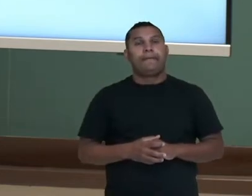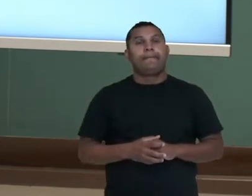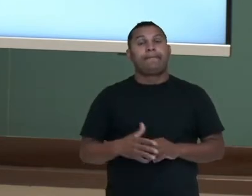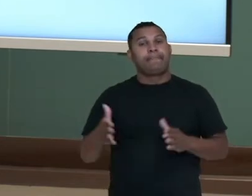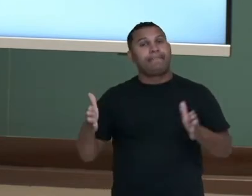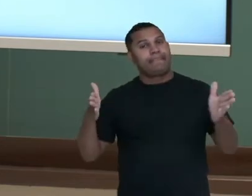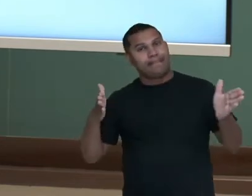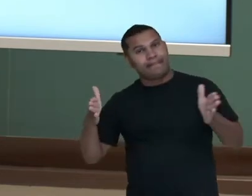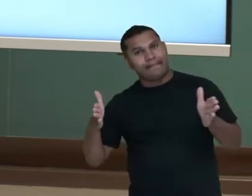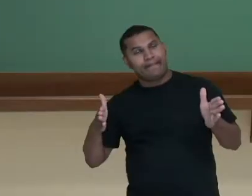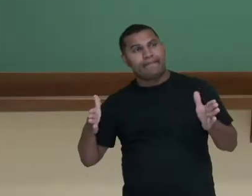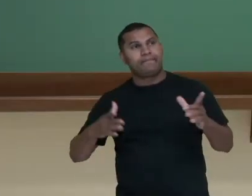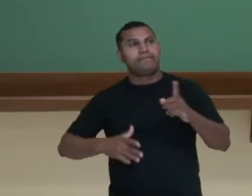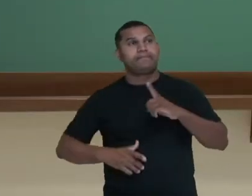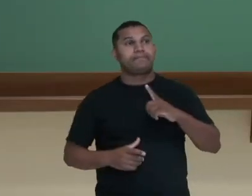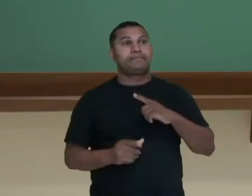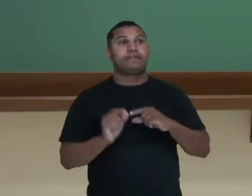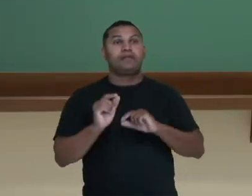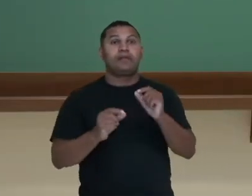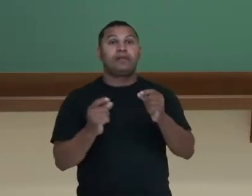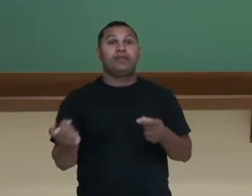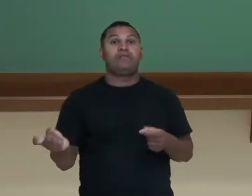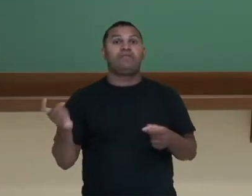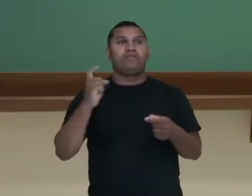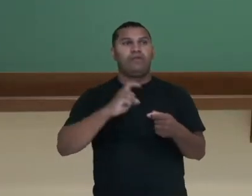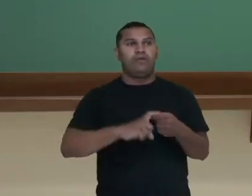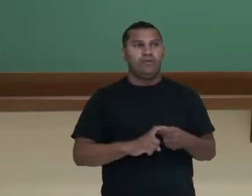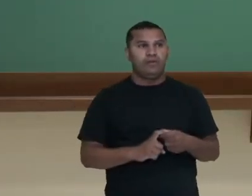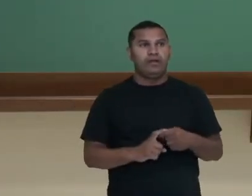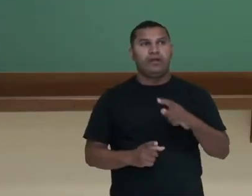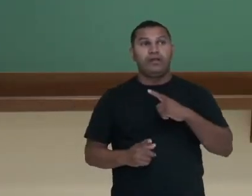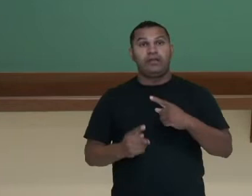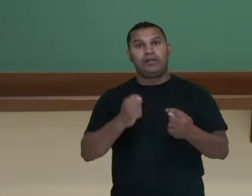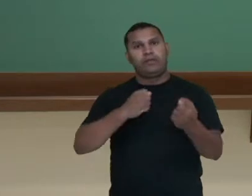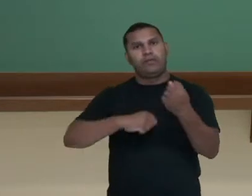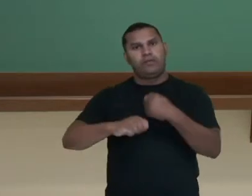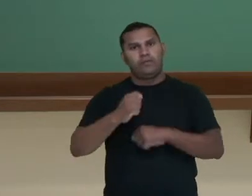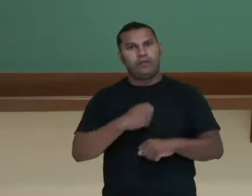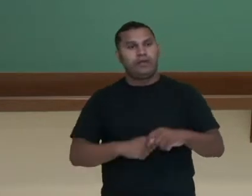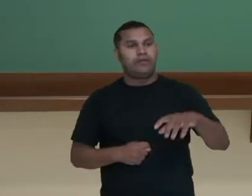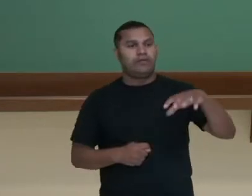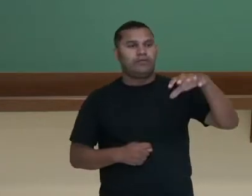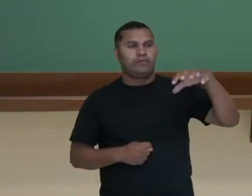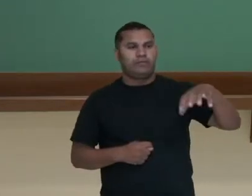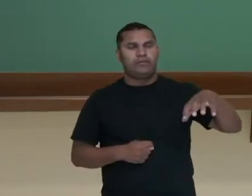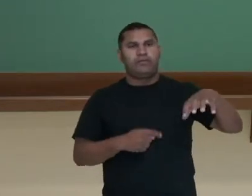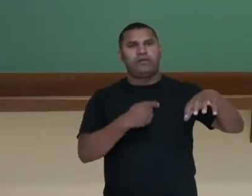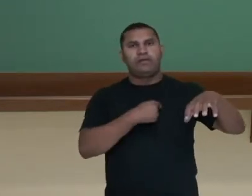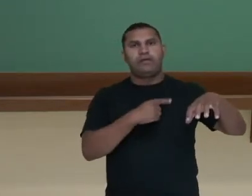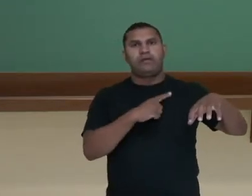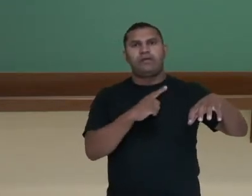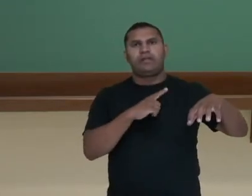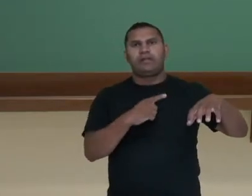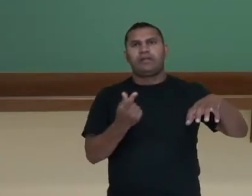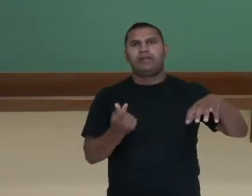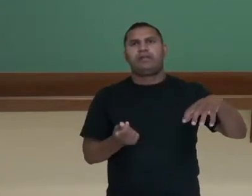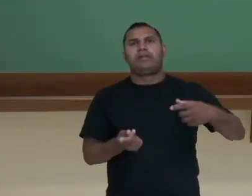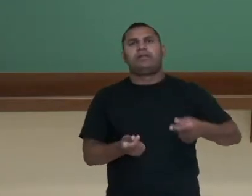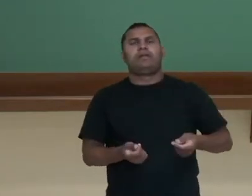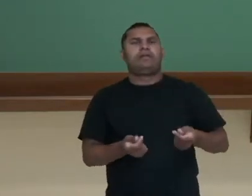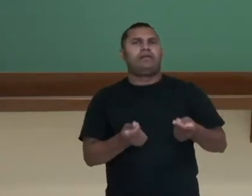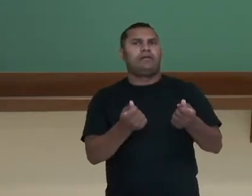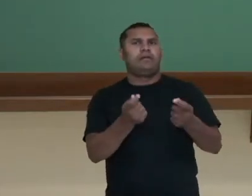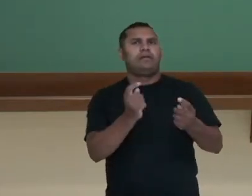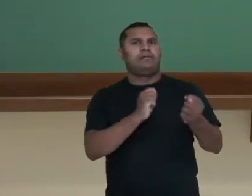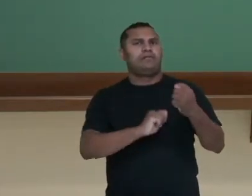na tentativa de restabelecer o comércio com o Oriente, que era da onde vinham as especiarias com alto valor